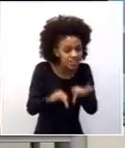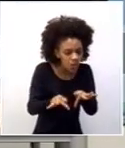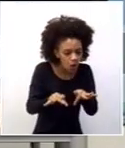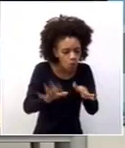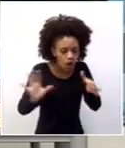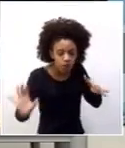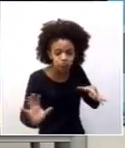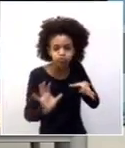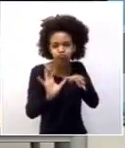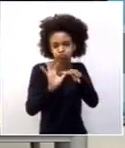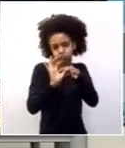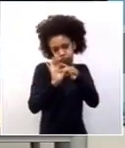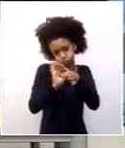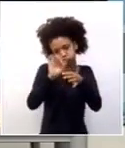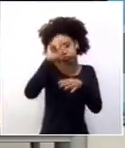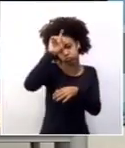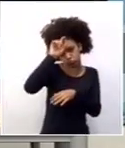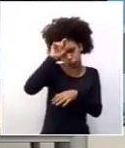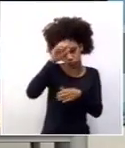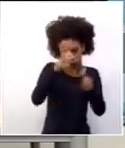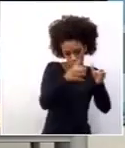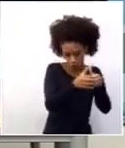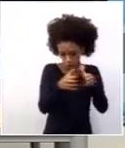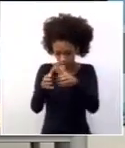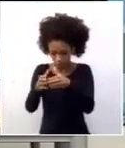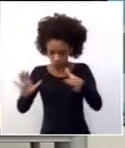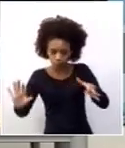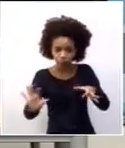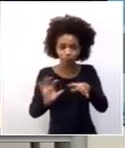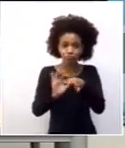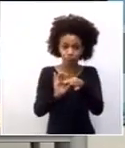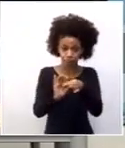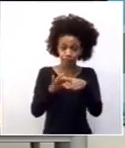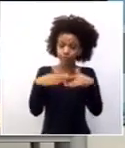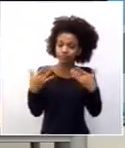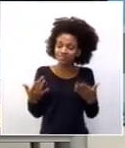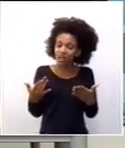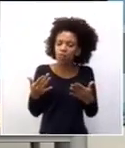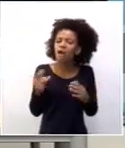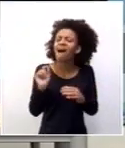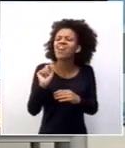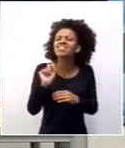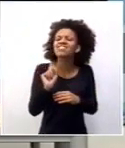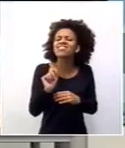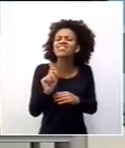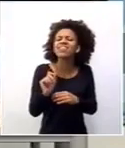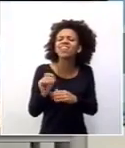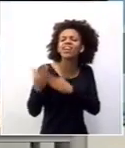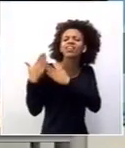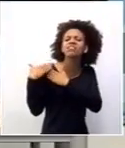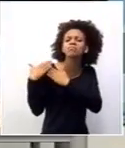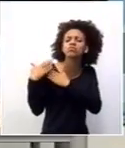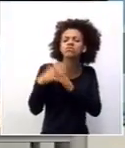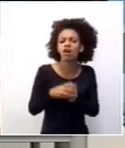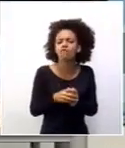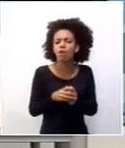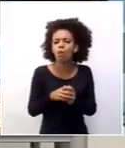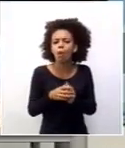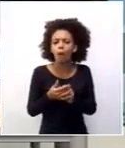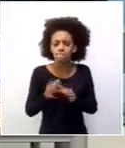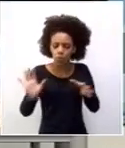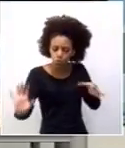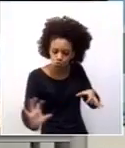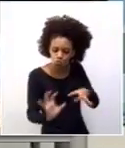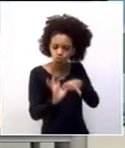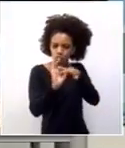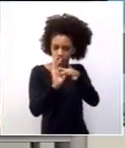unificação do Egito. O Egito vai se unificar. Vamos então ver quem que é responsável por unificar o Egito